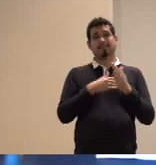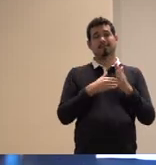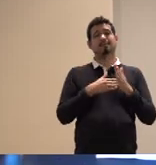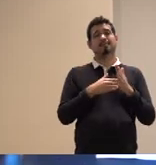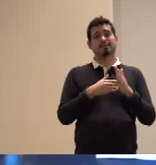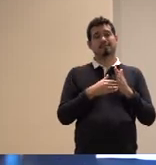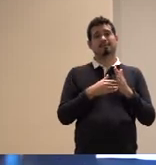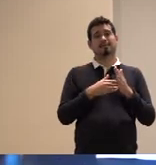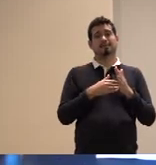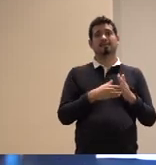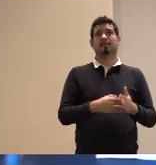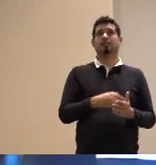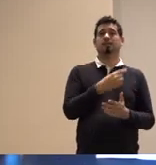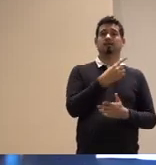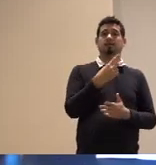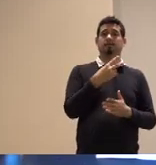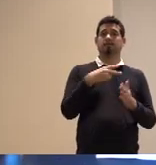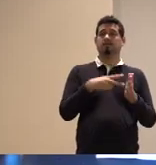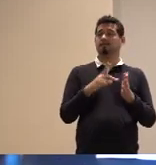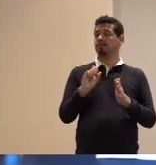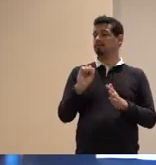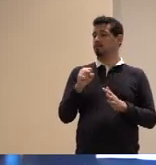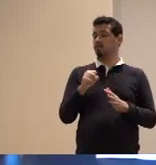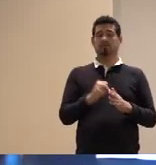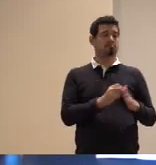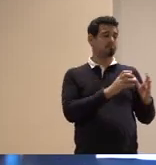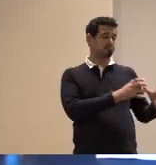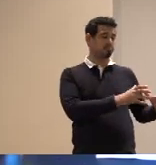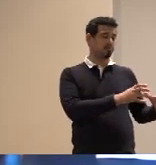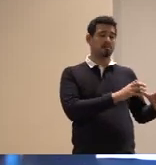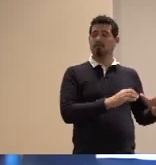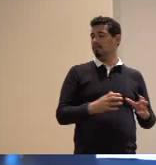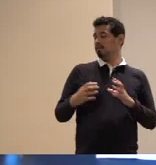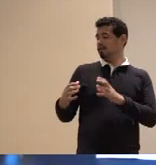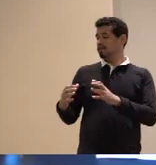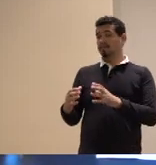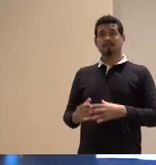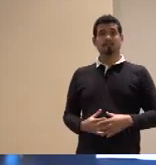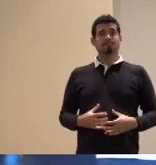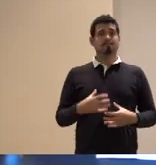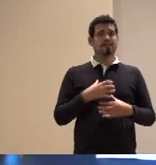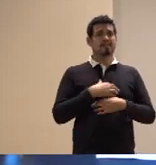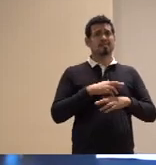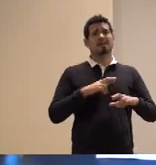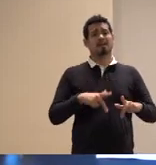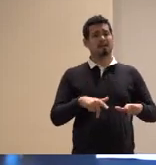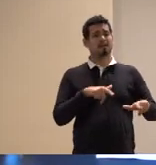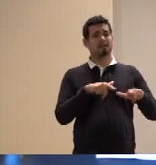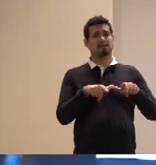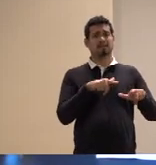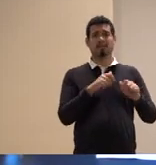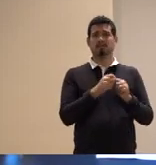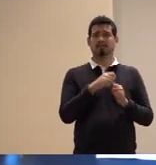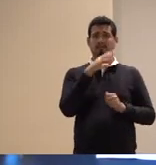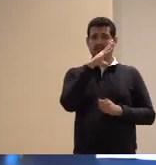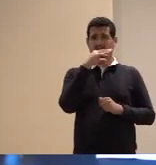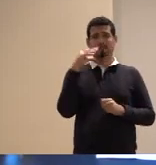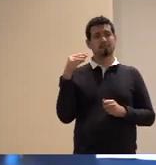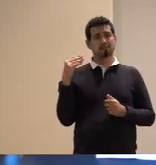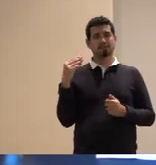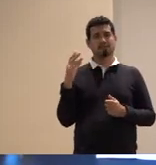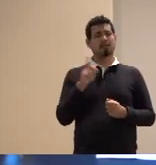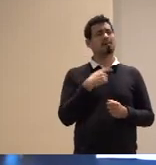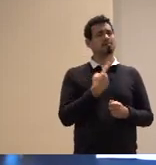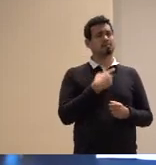de 12 a 18 vai para lá. Uma resistência muito grande de trabalho com adolescente. A